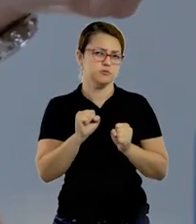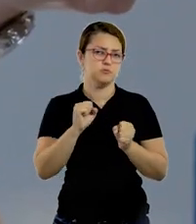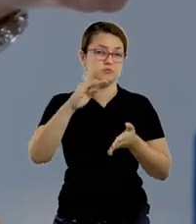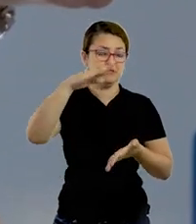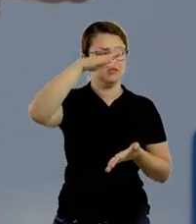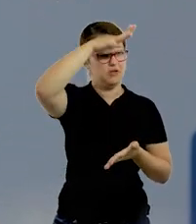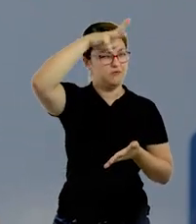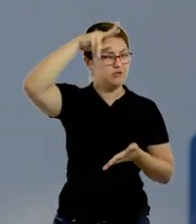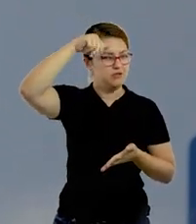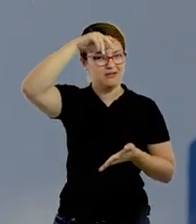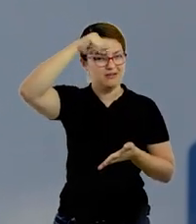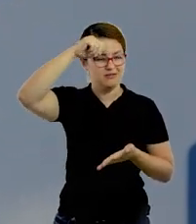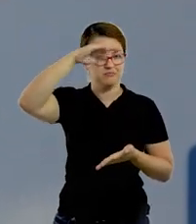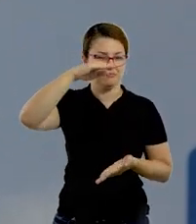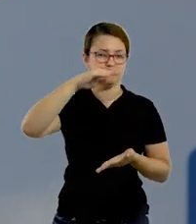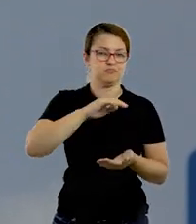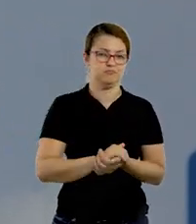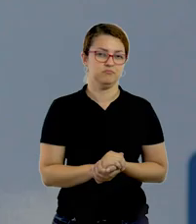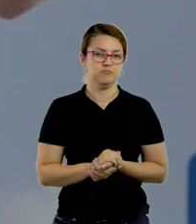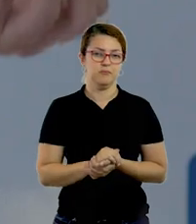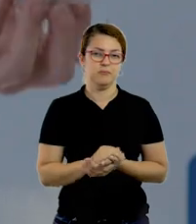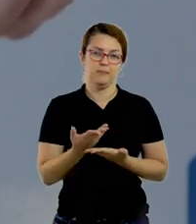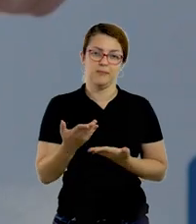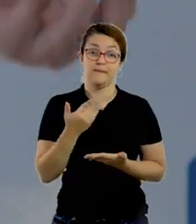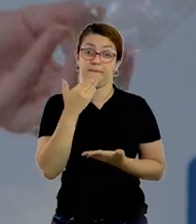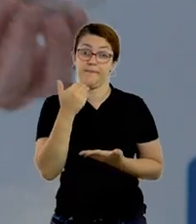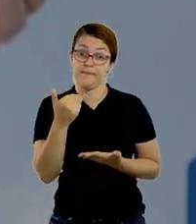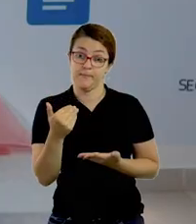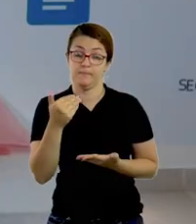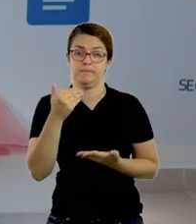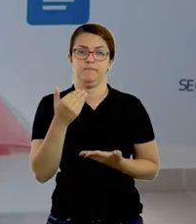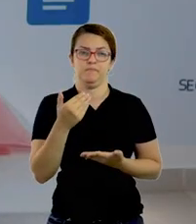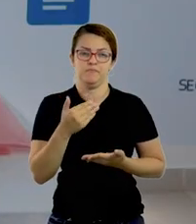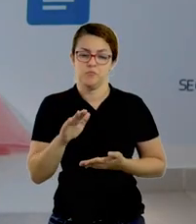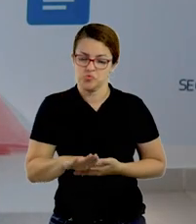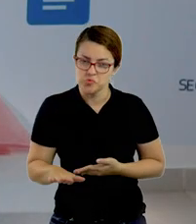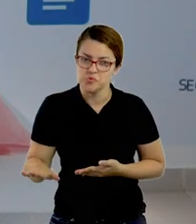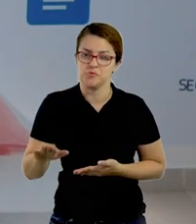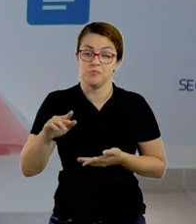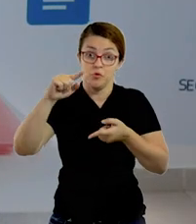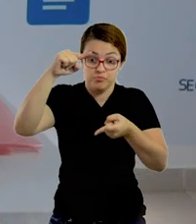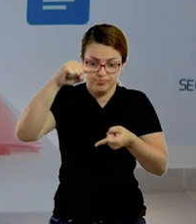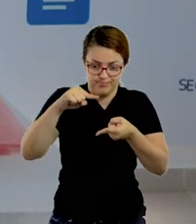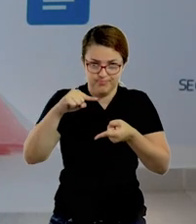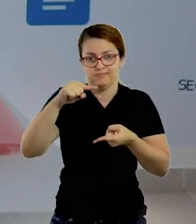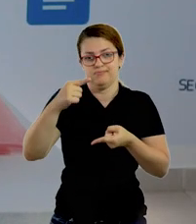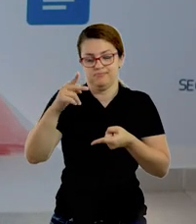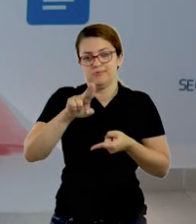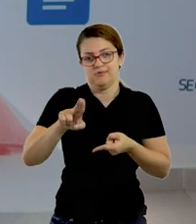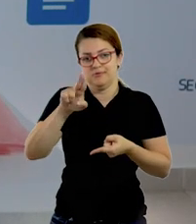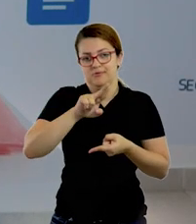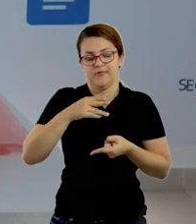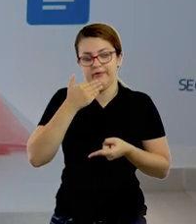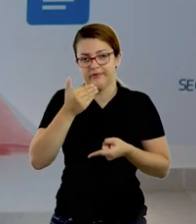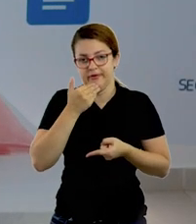grande também, mas vai dificultar um pouco porque o bebezinho ou a criança tem pouco fôlego, então esse aqui vai facilitar para